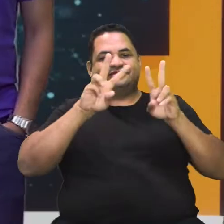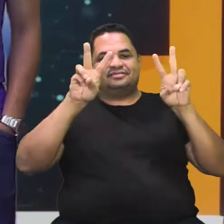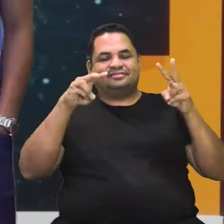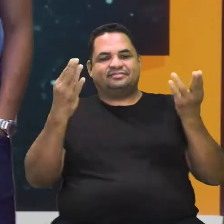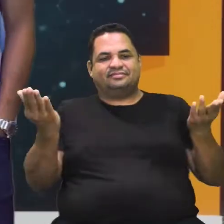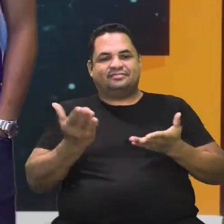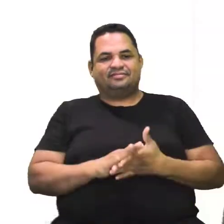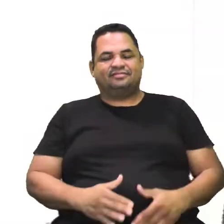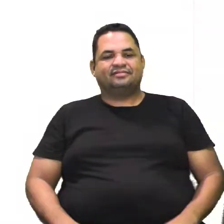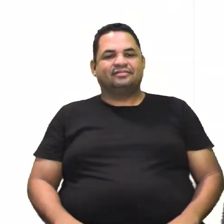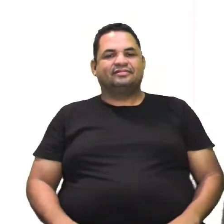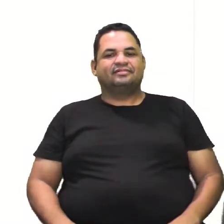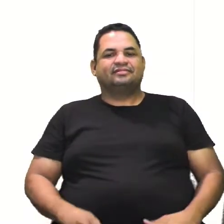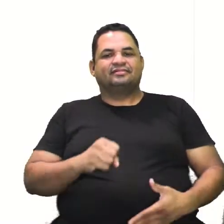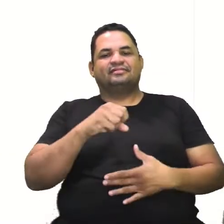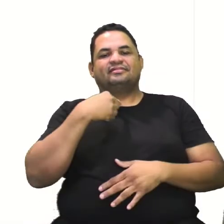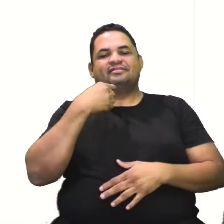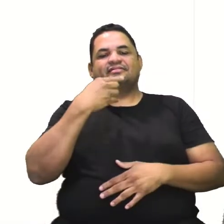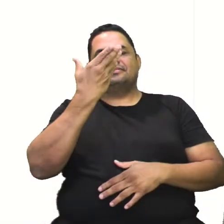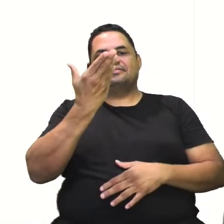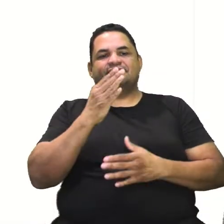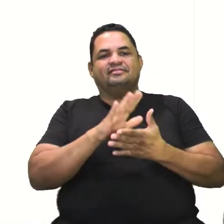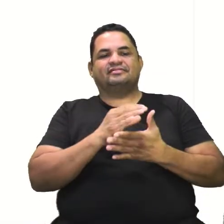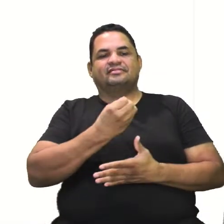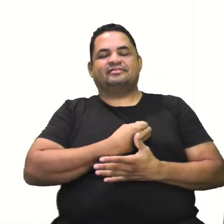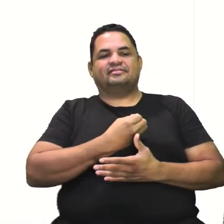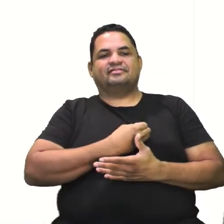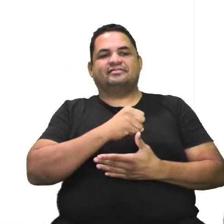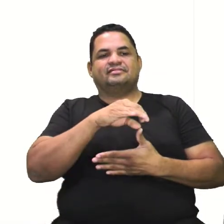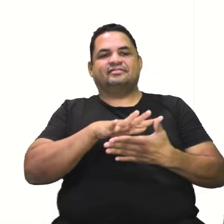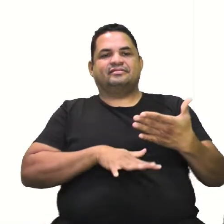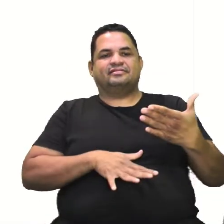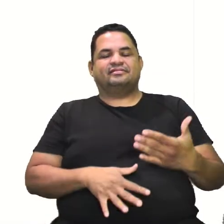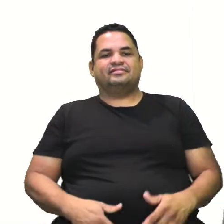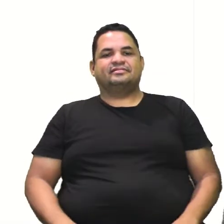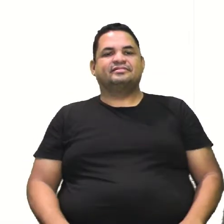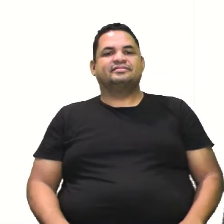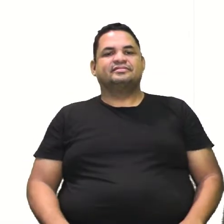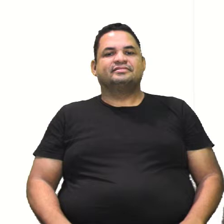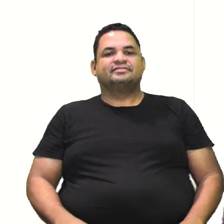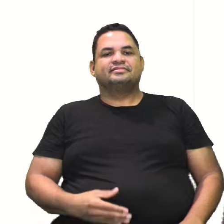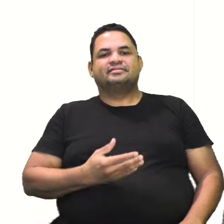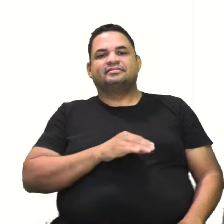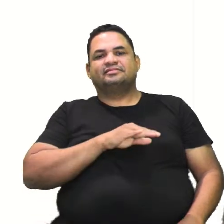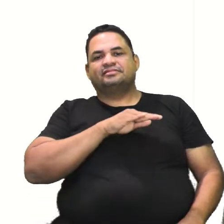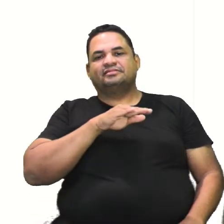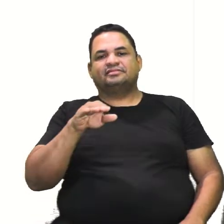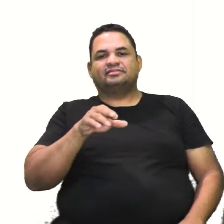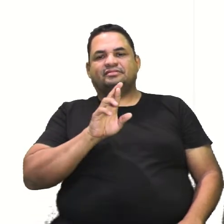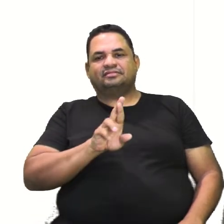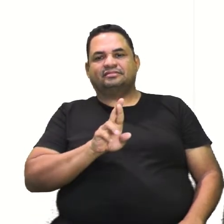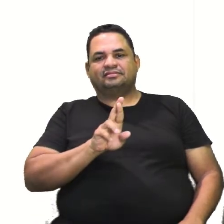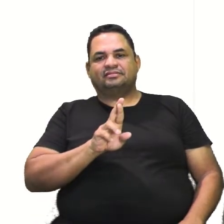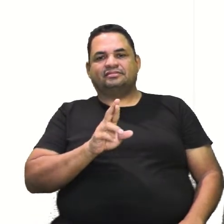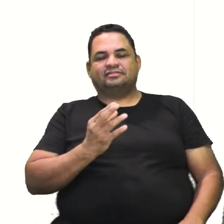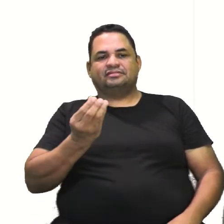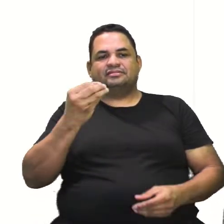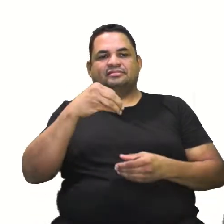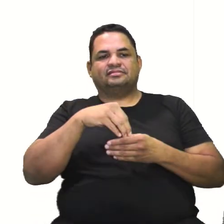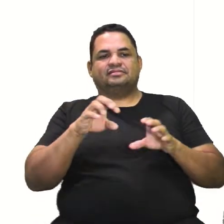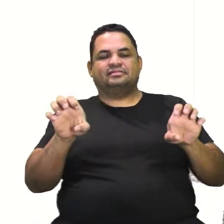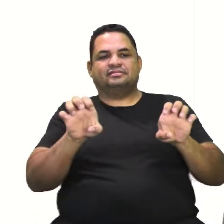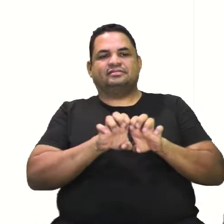assunto. Bora? Olha lá, então. Tirando as dúvidas, questão de número 1. São dadas as retas R